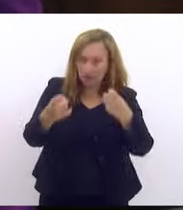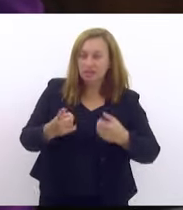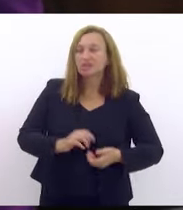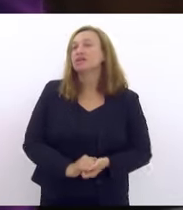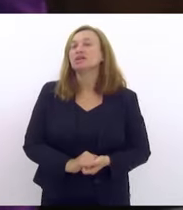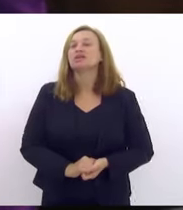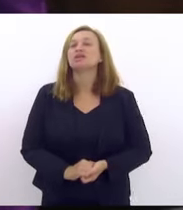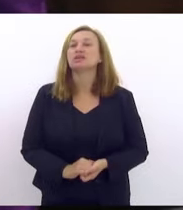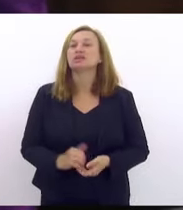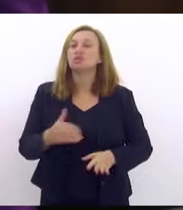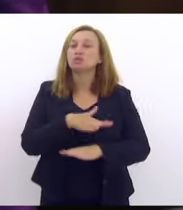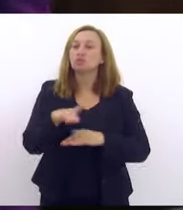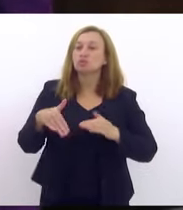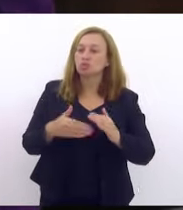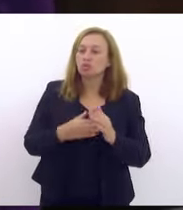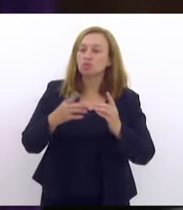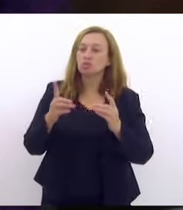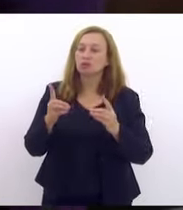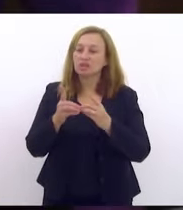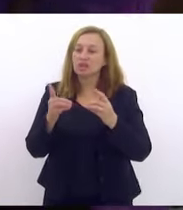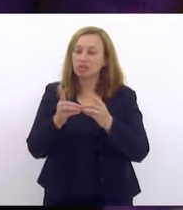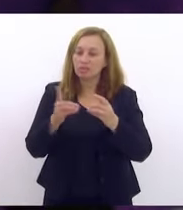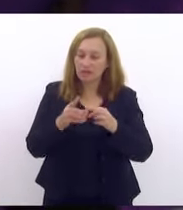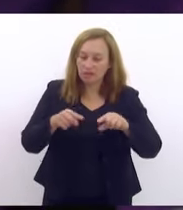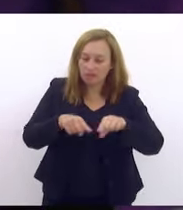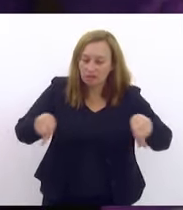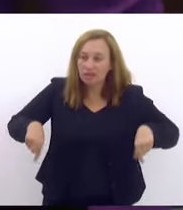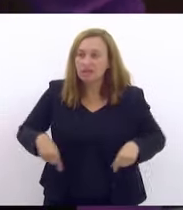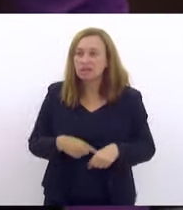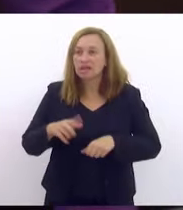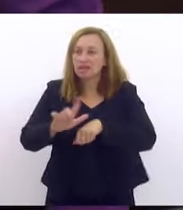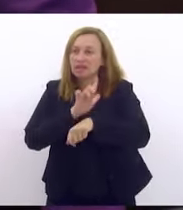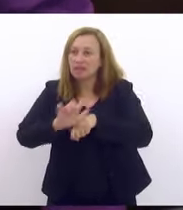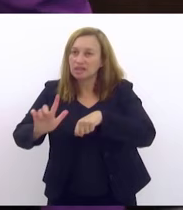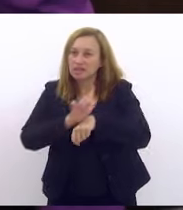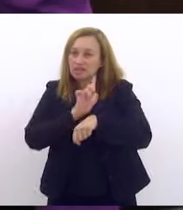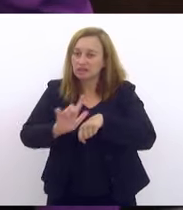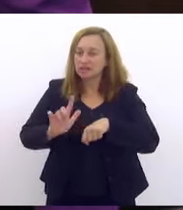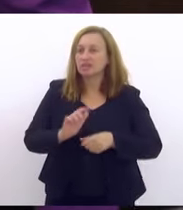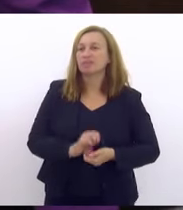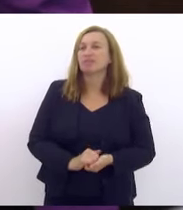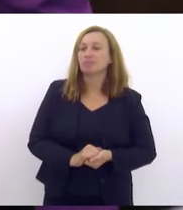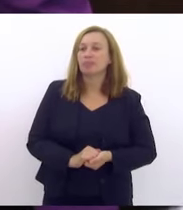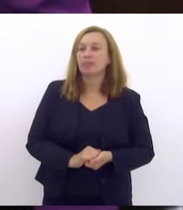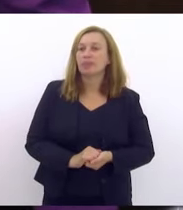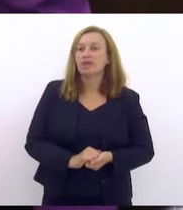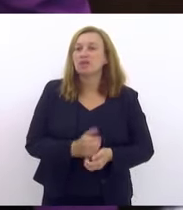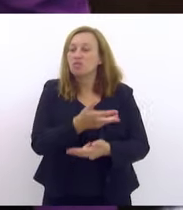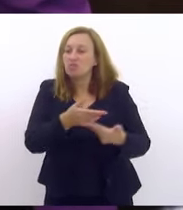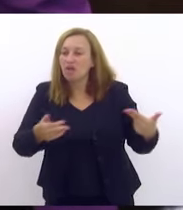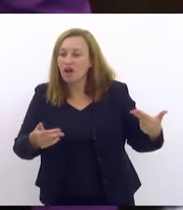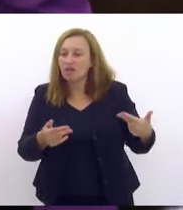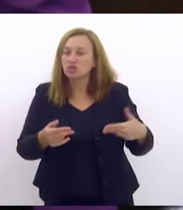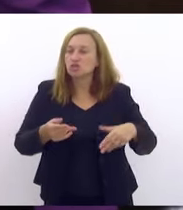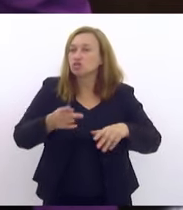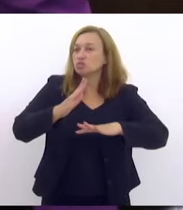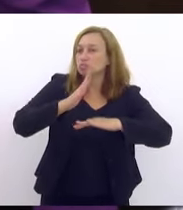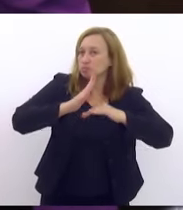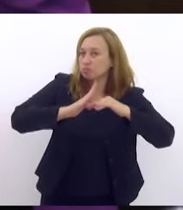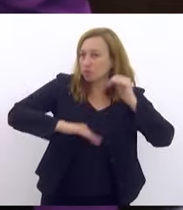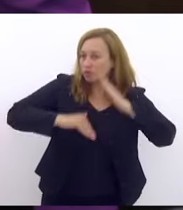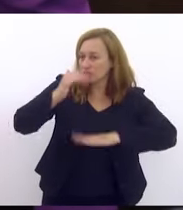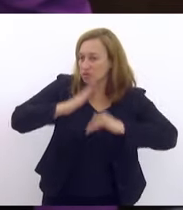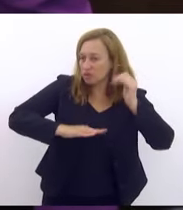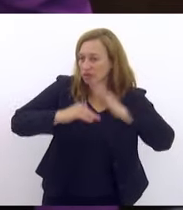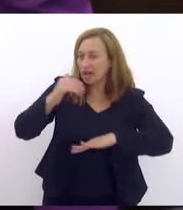Lilás todo o atendimento é feito de maneira multidisciplinar, com psicólogos, assistentes